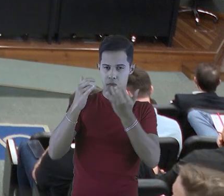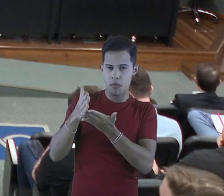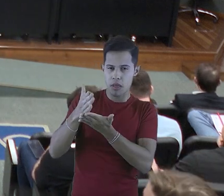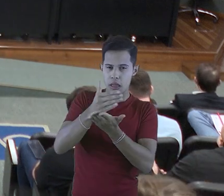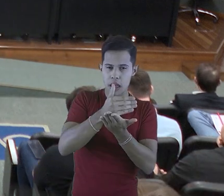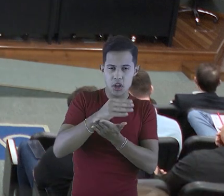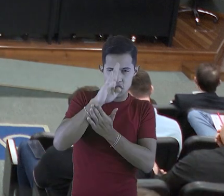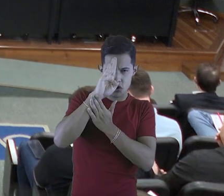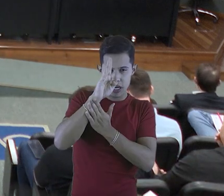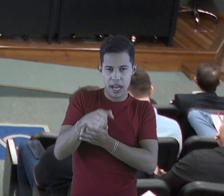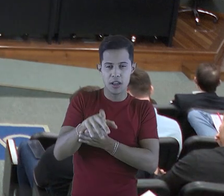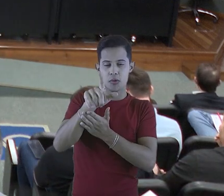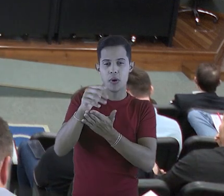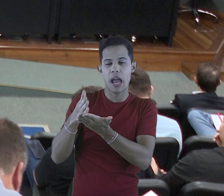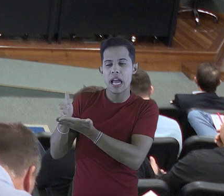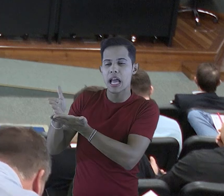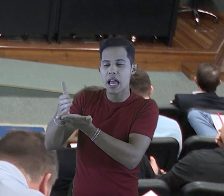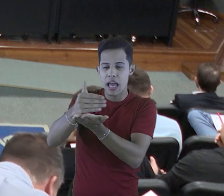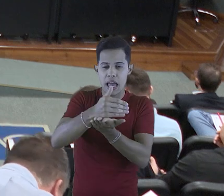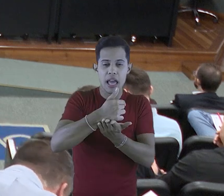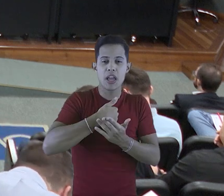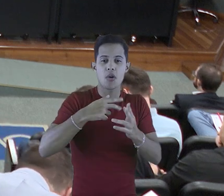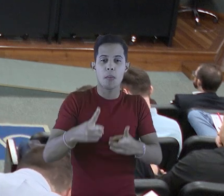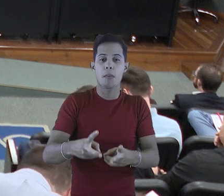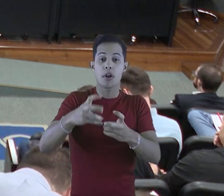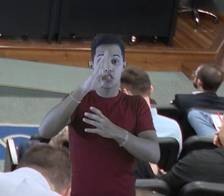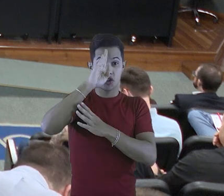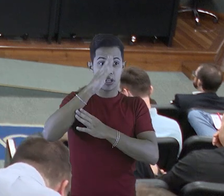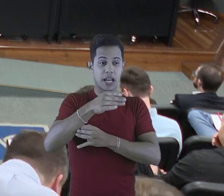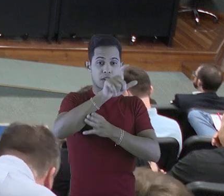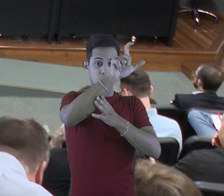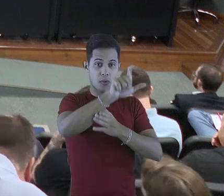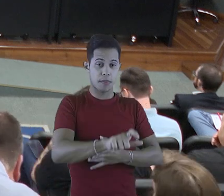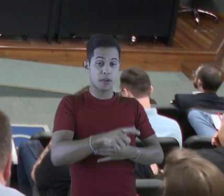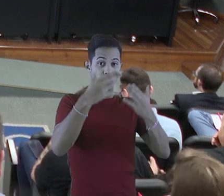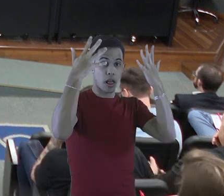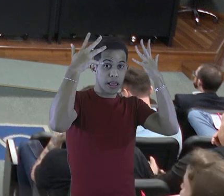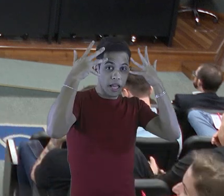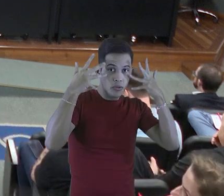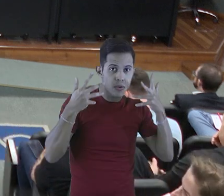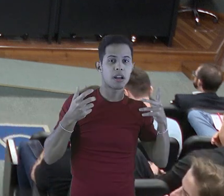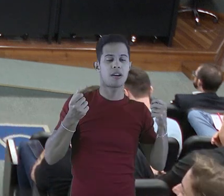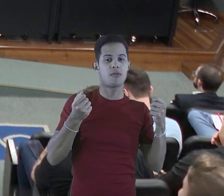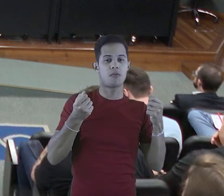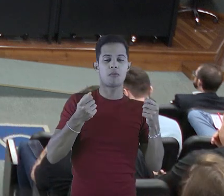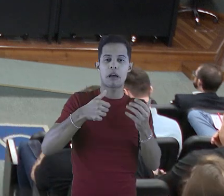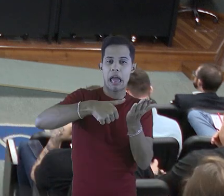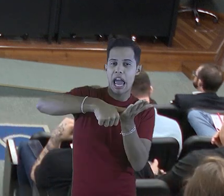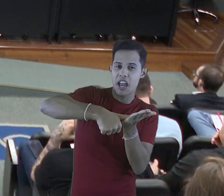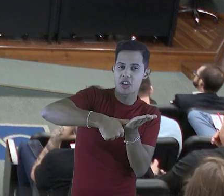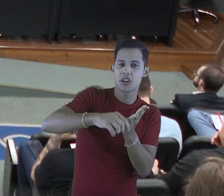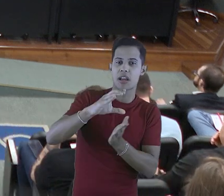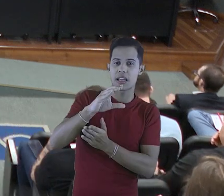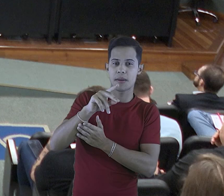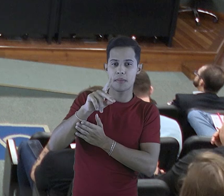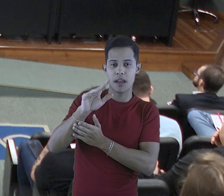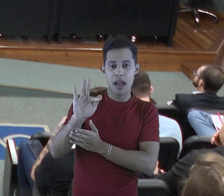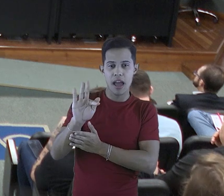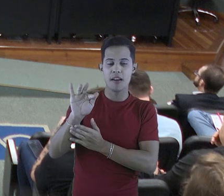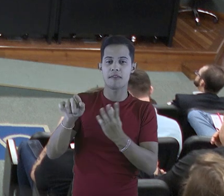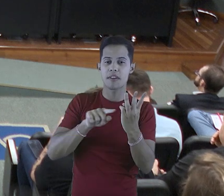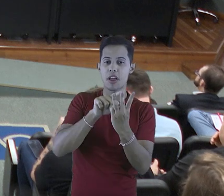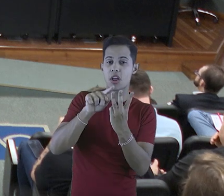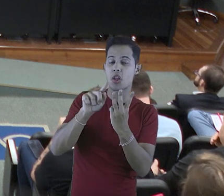Dados diretos são todos aqueles dados que você identifica diretamente uma pessoa natural. Então, RG, CPF, o nome,